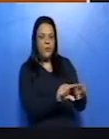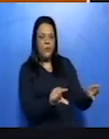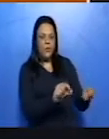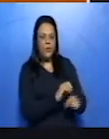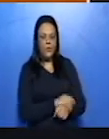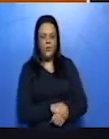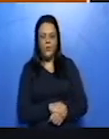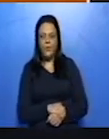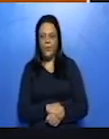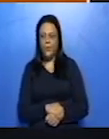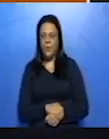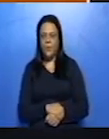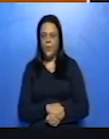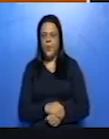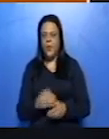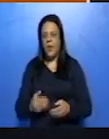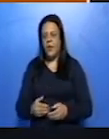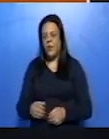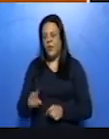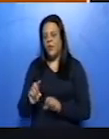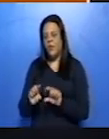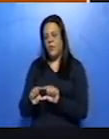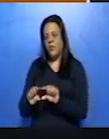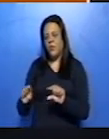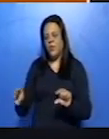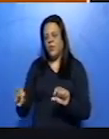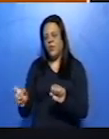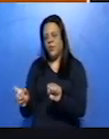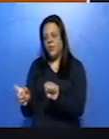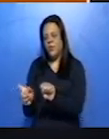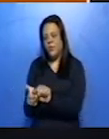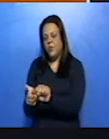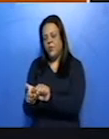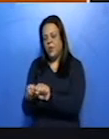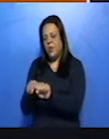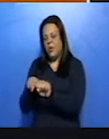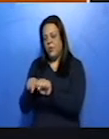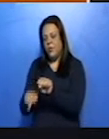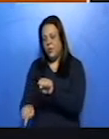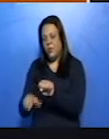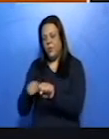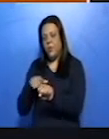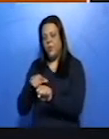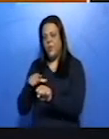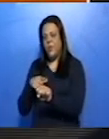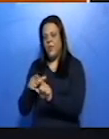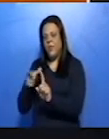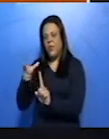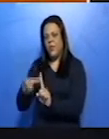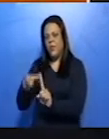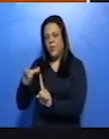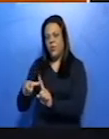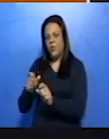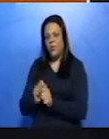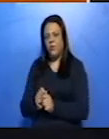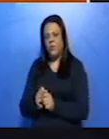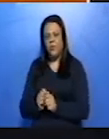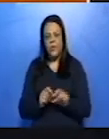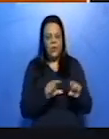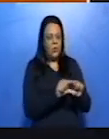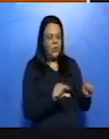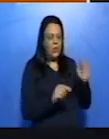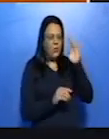Substantiva, subjetiva. Exerce a função de sujeito da oração principal.